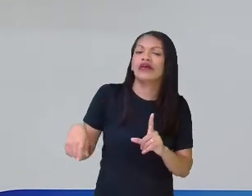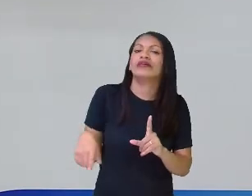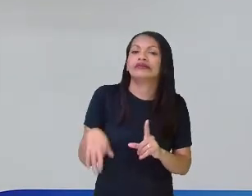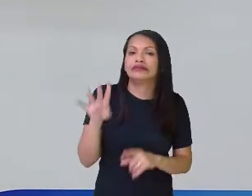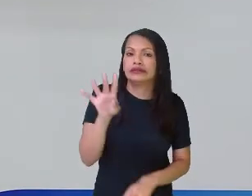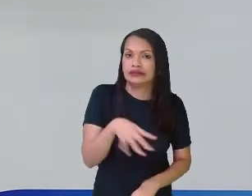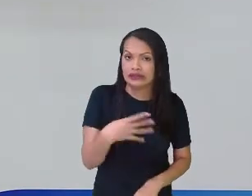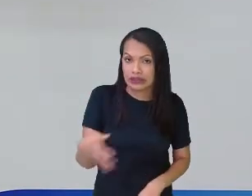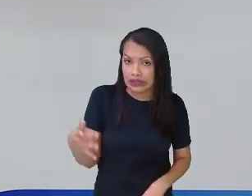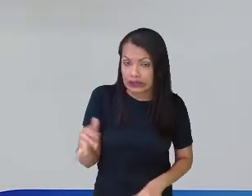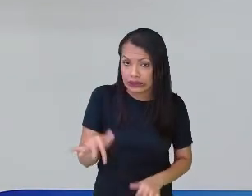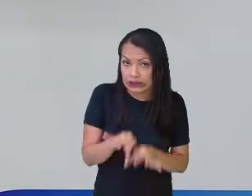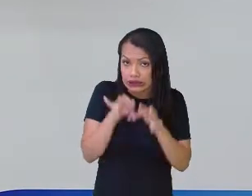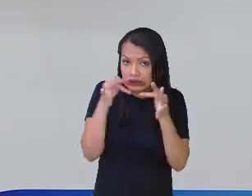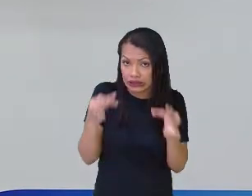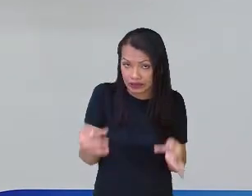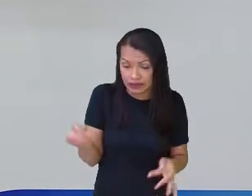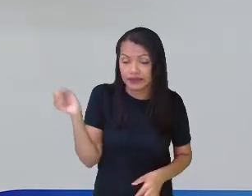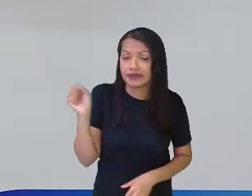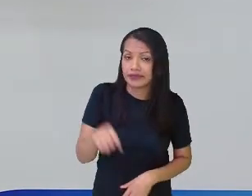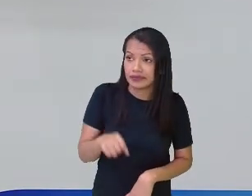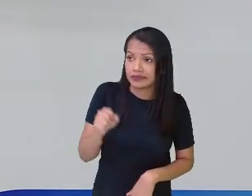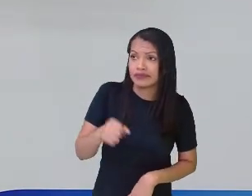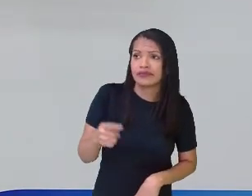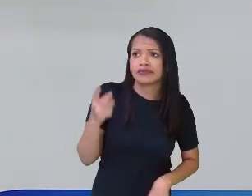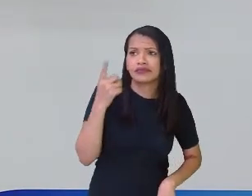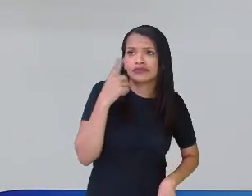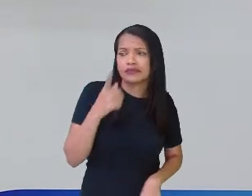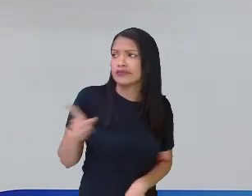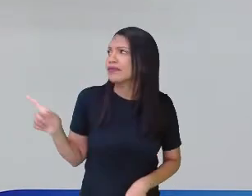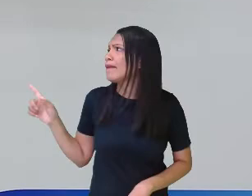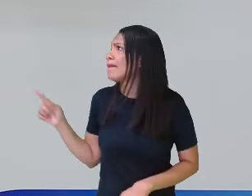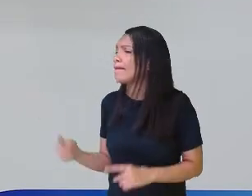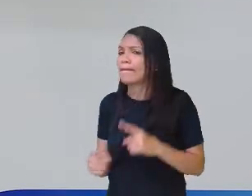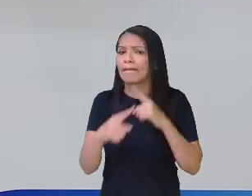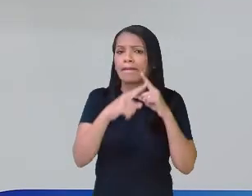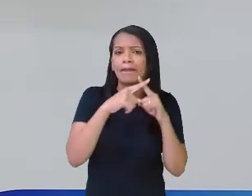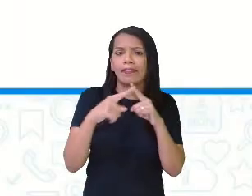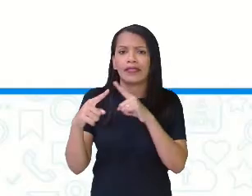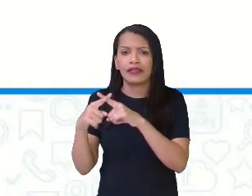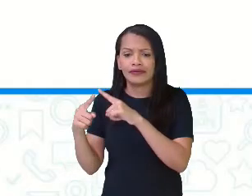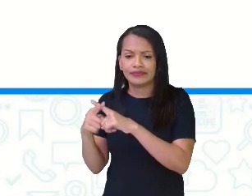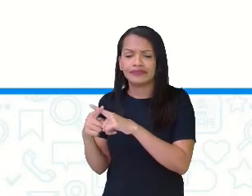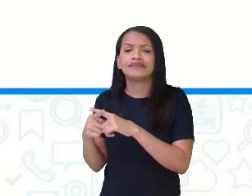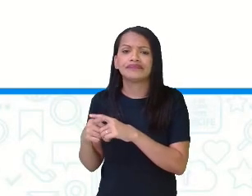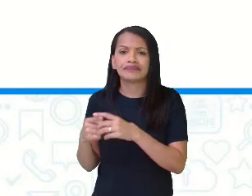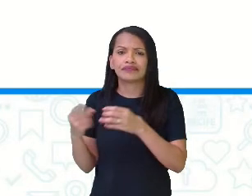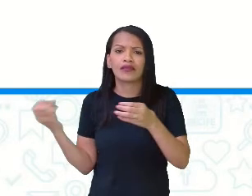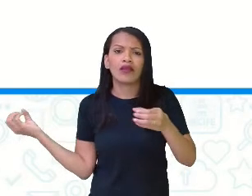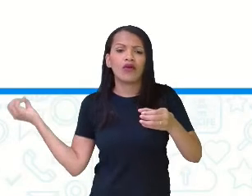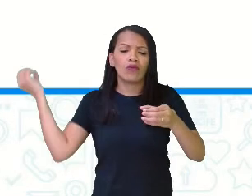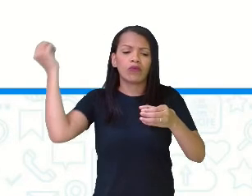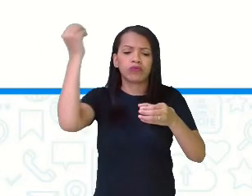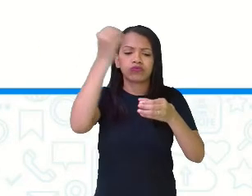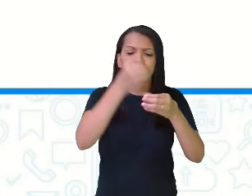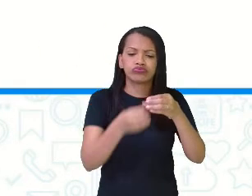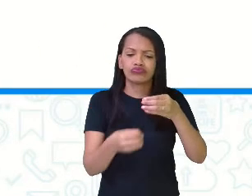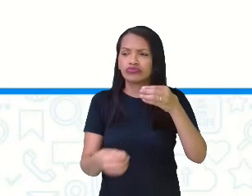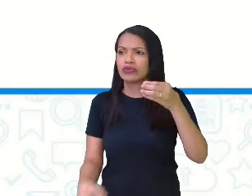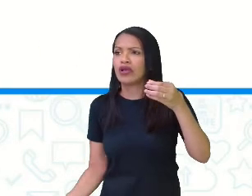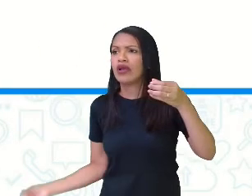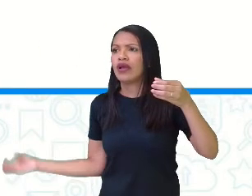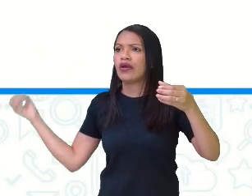são simples mesmo. E eu tenho mais uma. Num campeonato de basquete organizado pela Escola C, olha a fonte